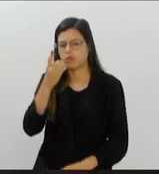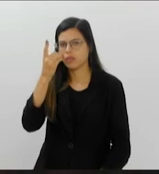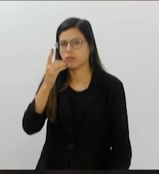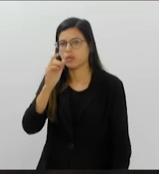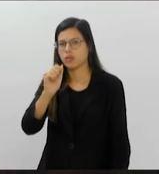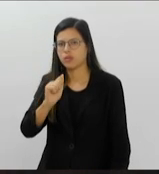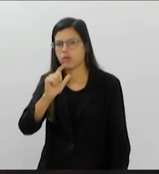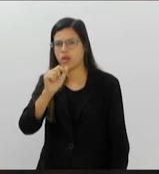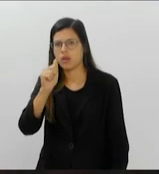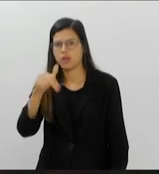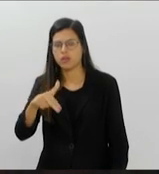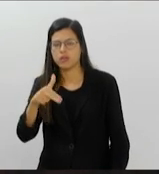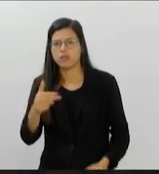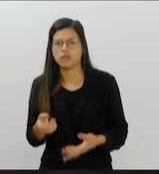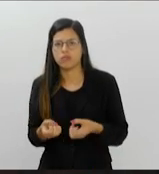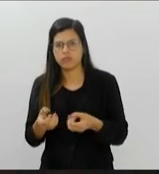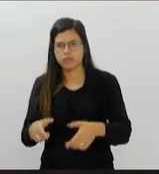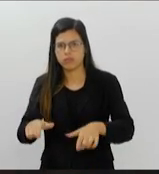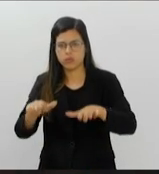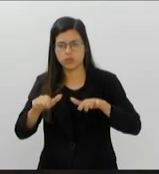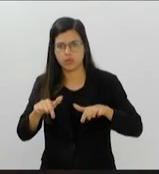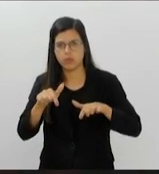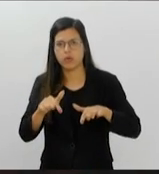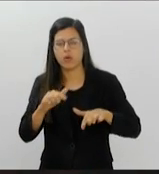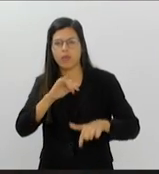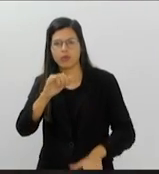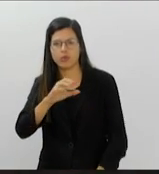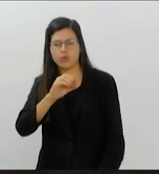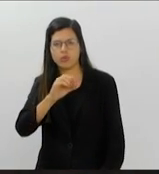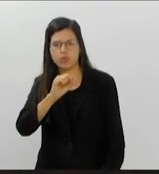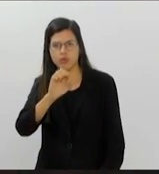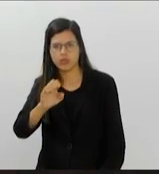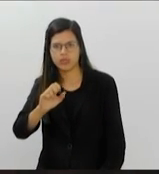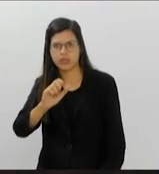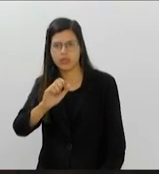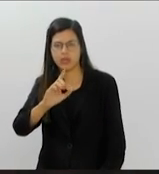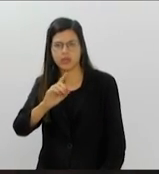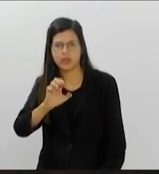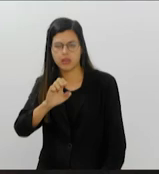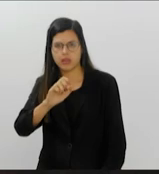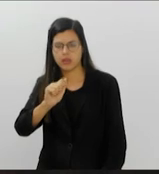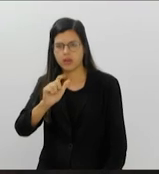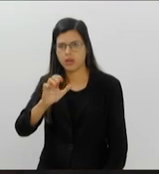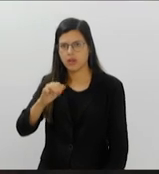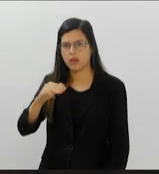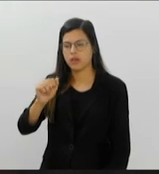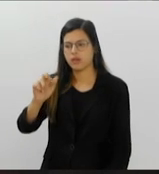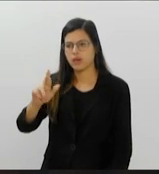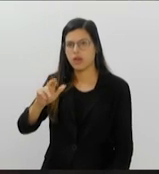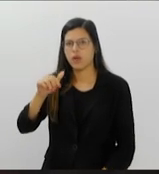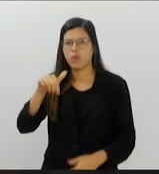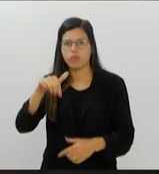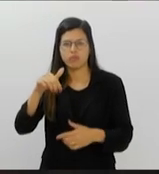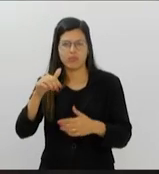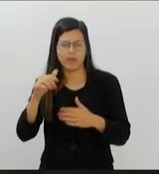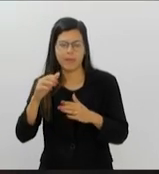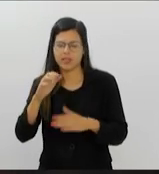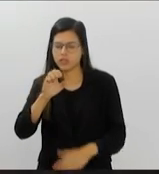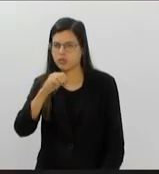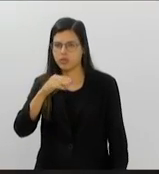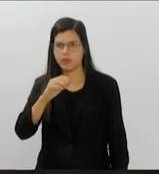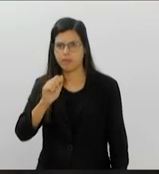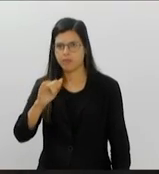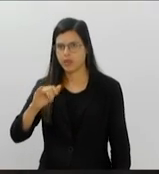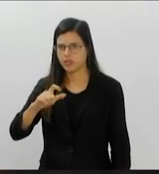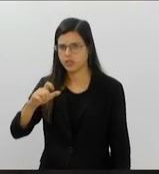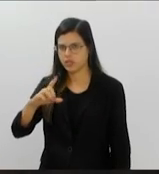Alan Lopes, que concede o diploma José de Alencar ao embaixador da Itália, Alessandro Cortese. Parecer da Comissão